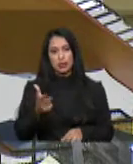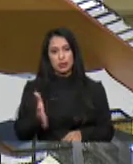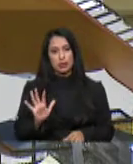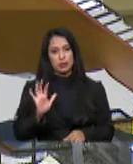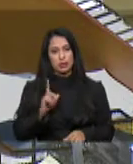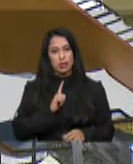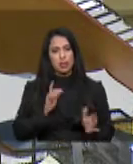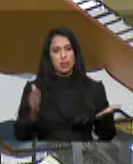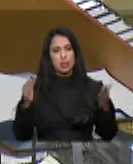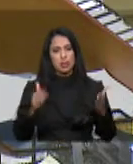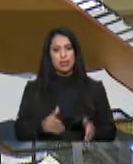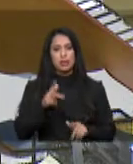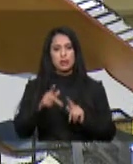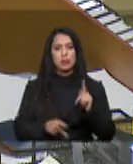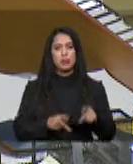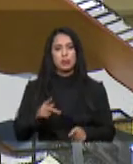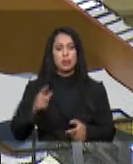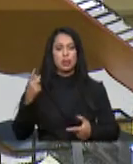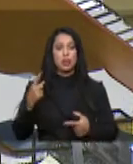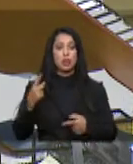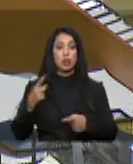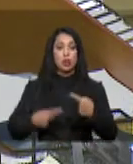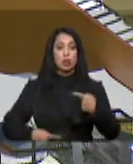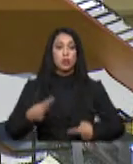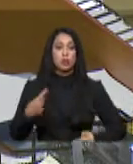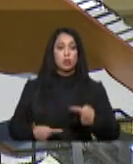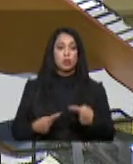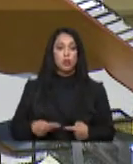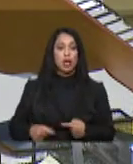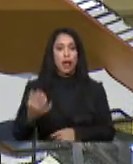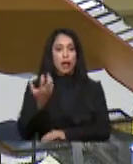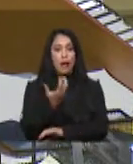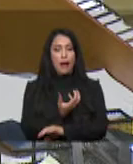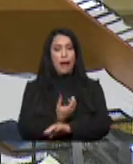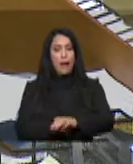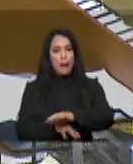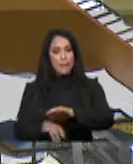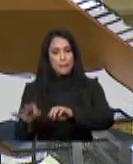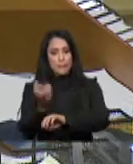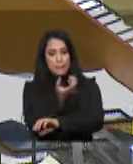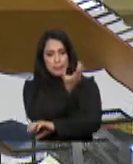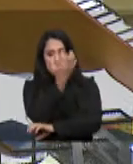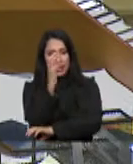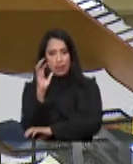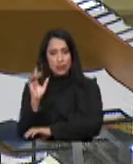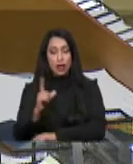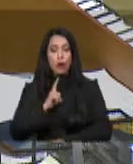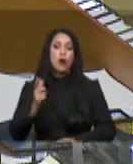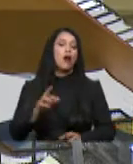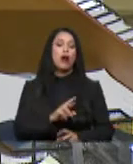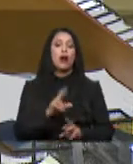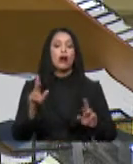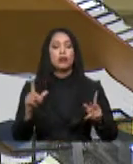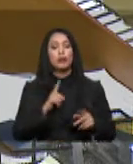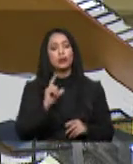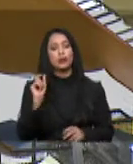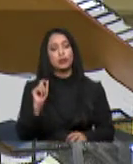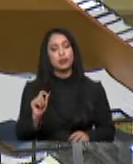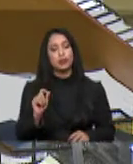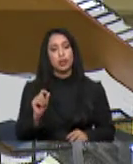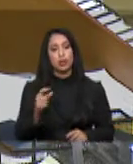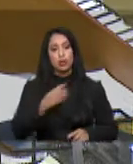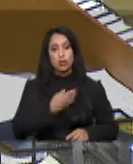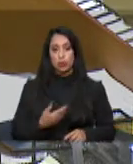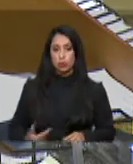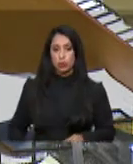a participação popular na gestão das políticas públicas, principalmente na ambiental. Ao contrário, receio é que este precedente iniba novos governos